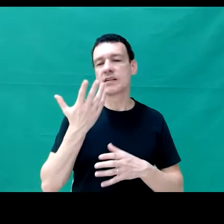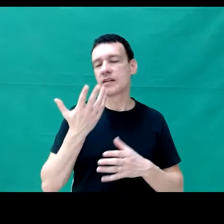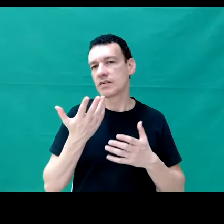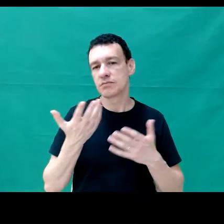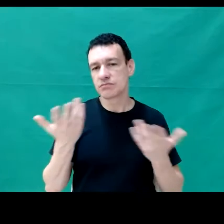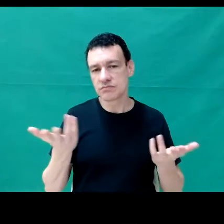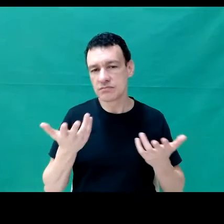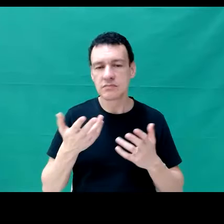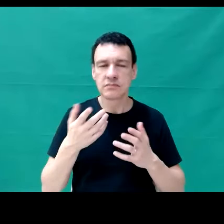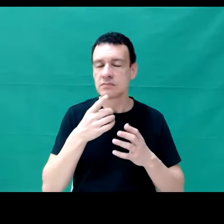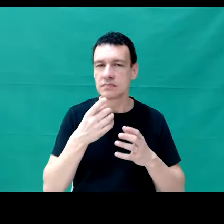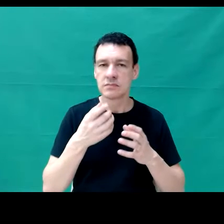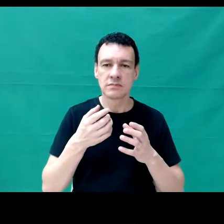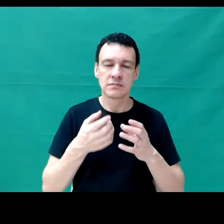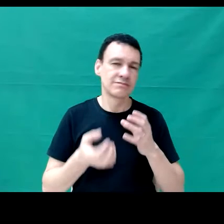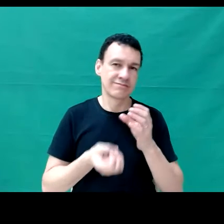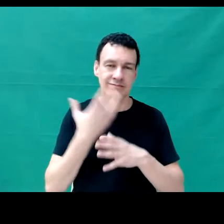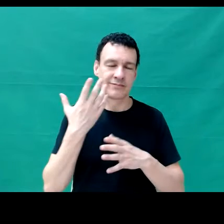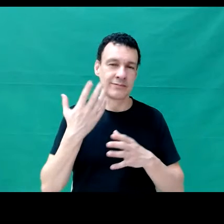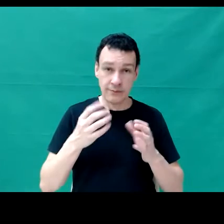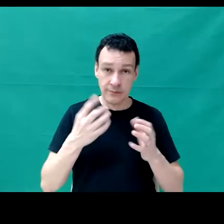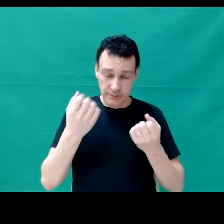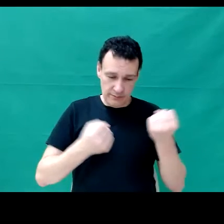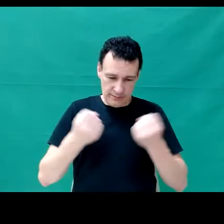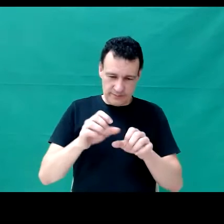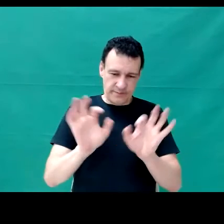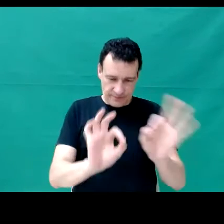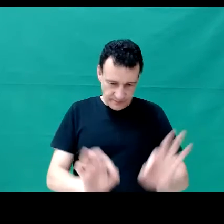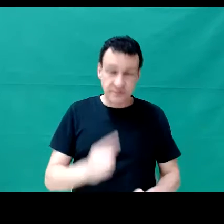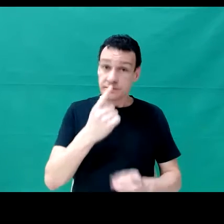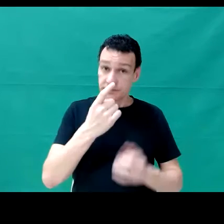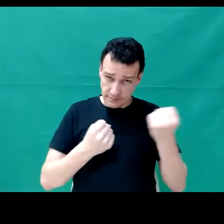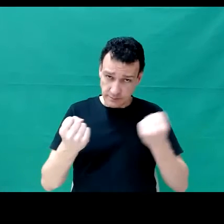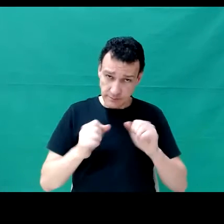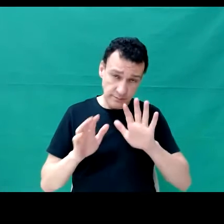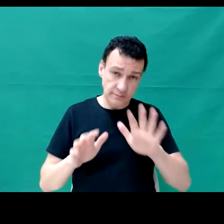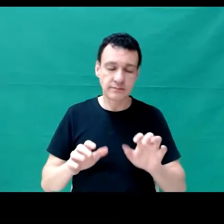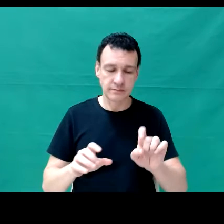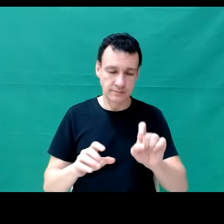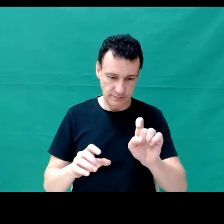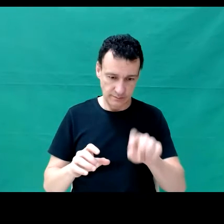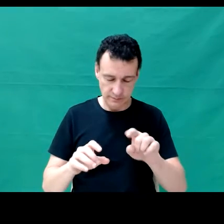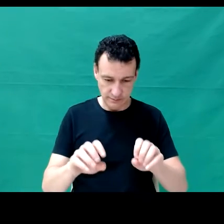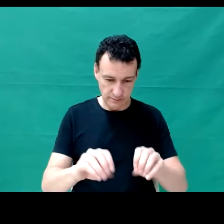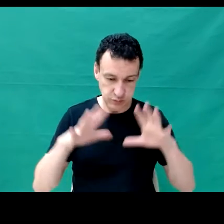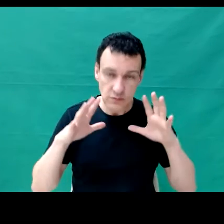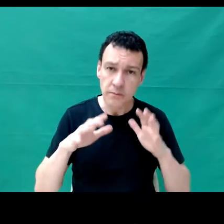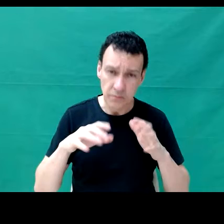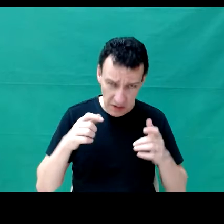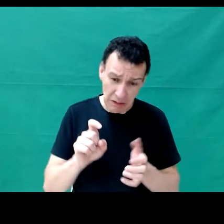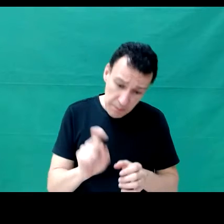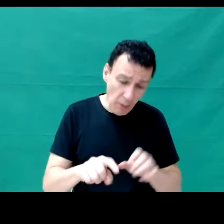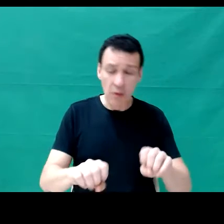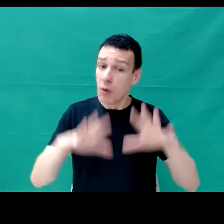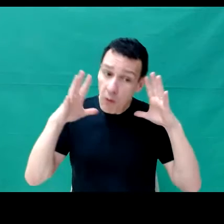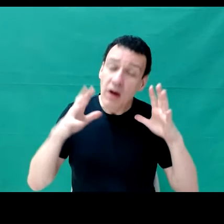aconteça a abertura de airbags, né, num carro. Eles automatizam todas essas funções simulando, o como se